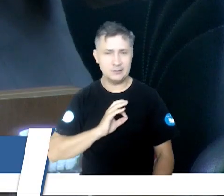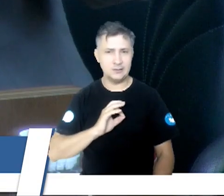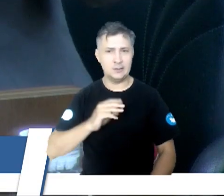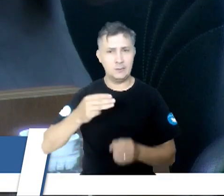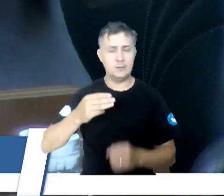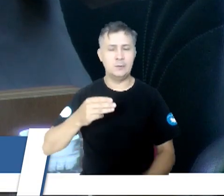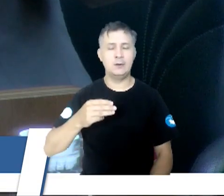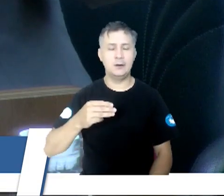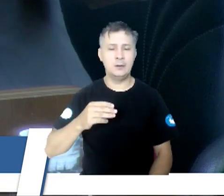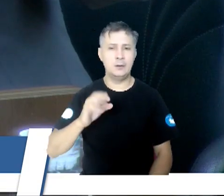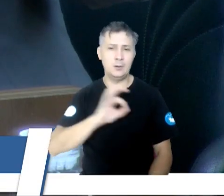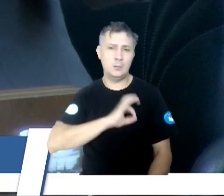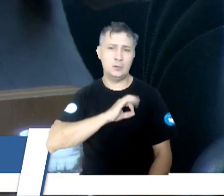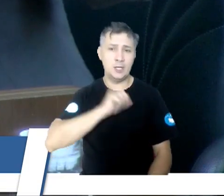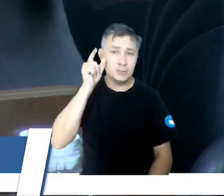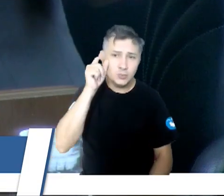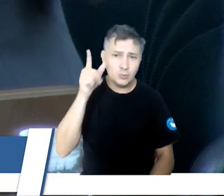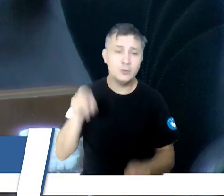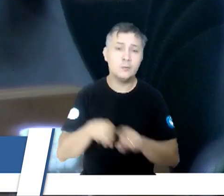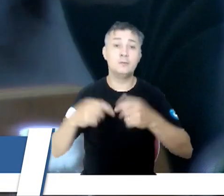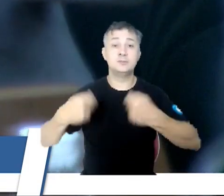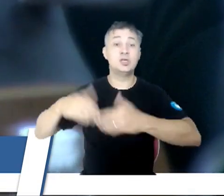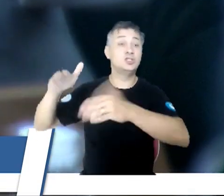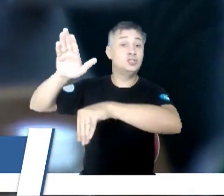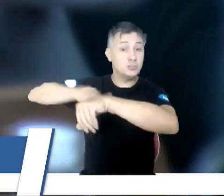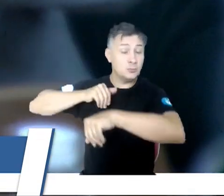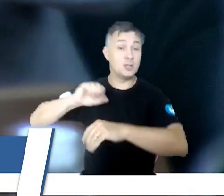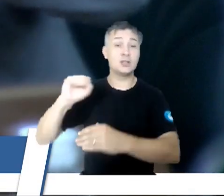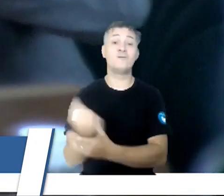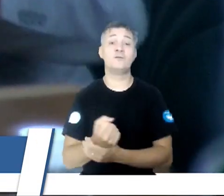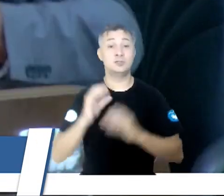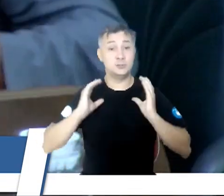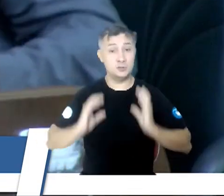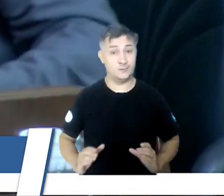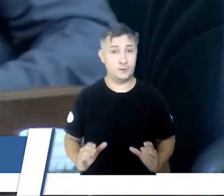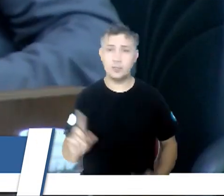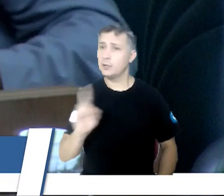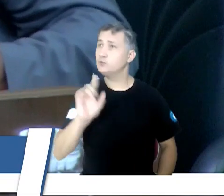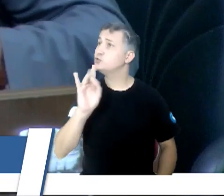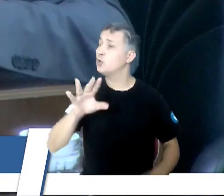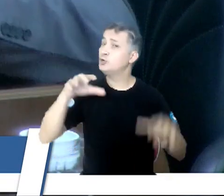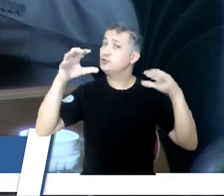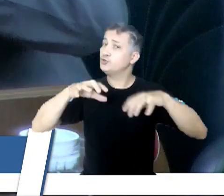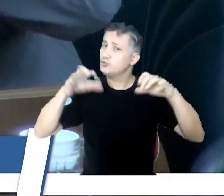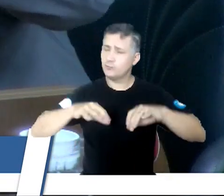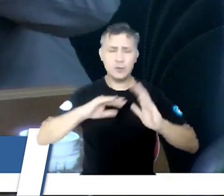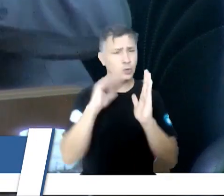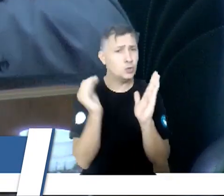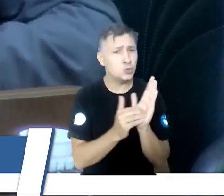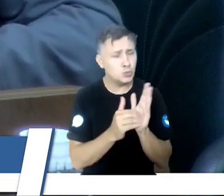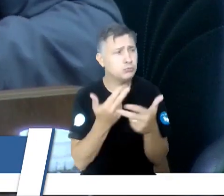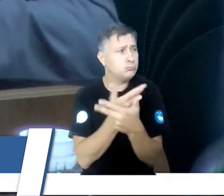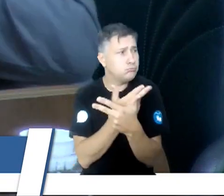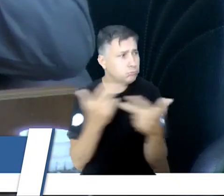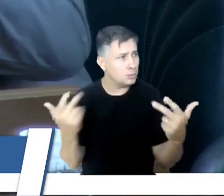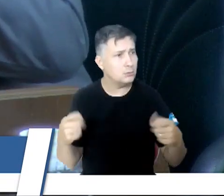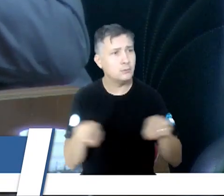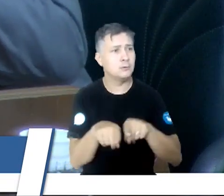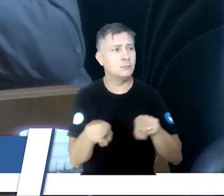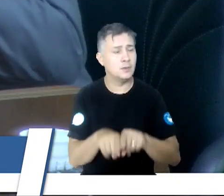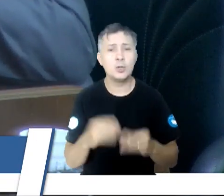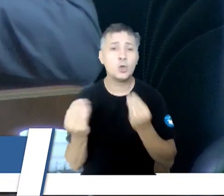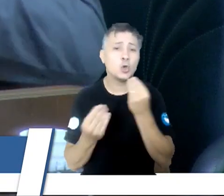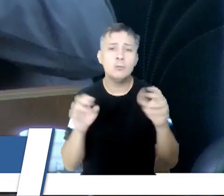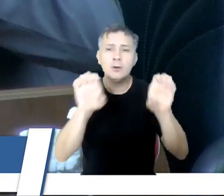também a questão da Defesa Civil. Não é só para chuva, não, para todos aquilo lá. Então, sim, como é que está estruturado? Eu fui